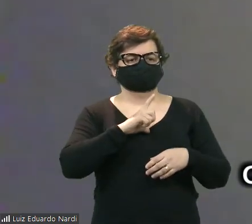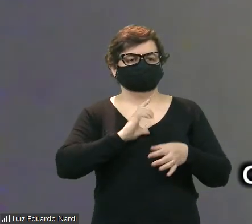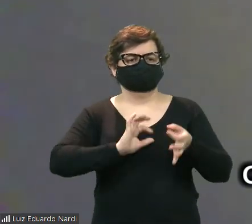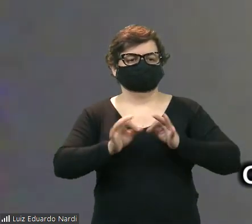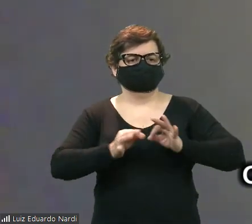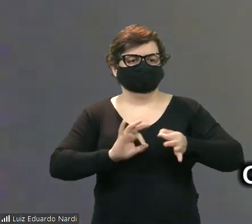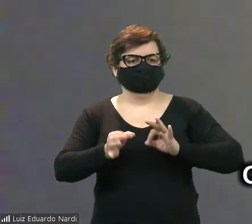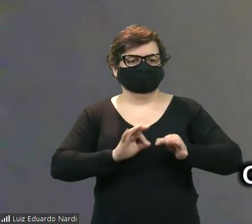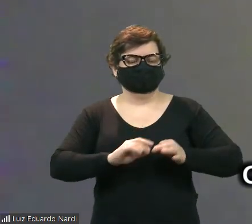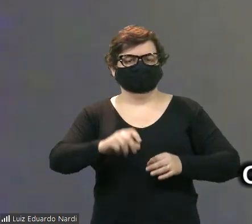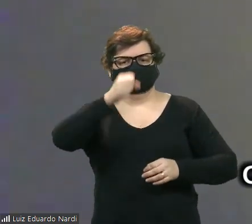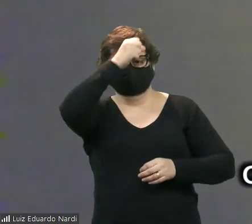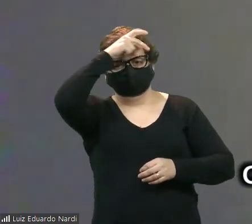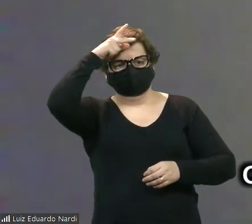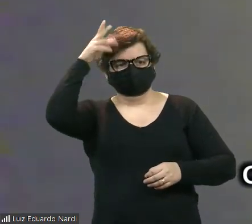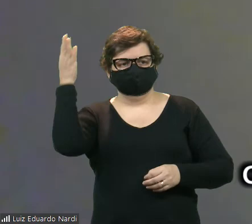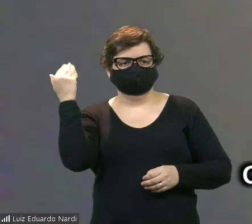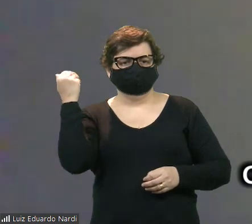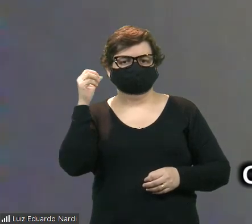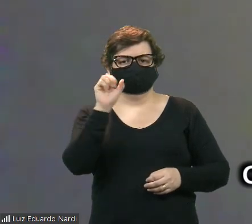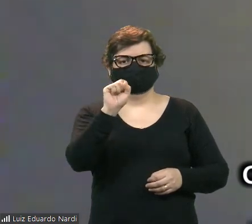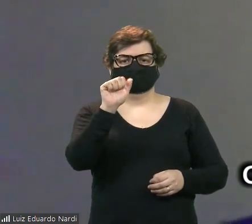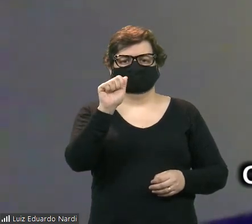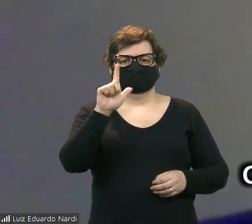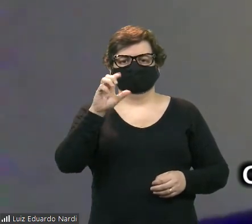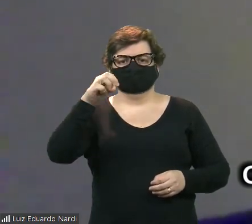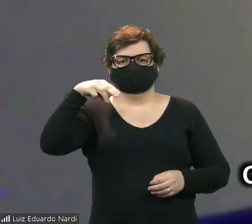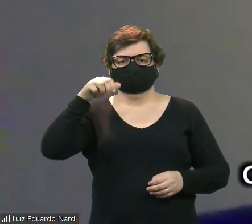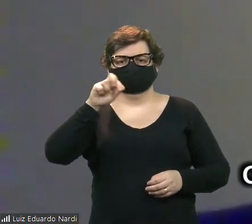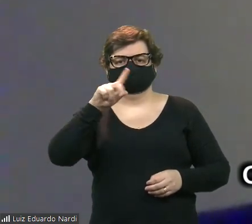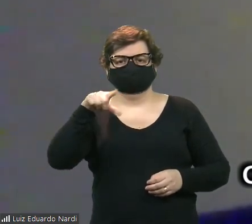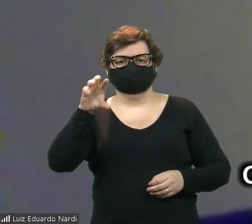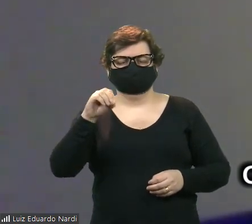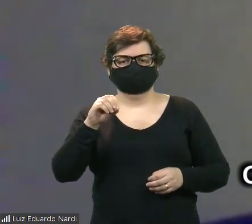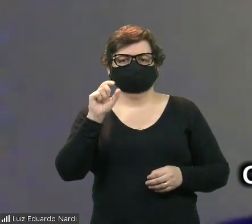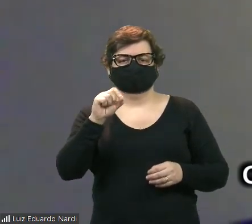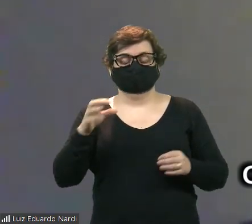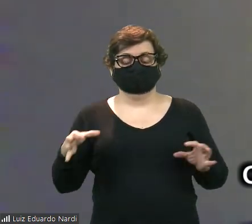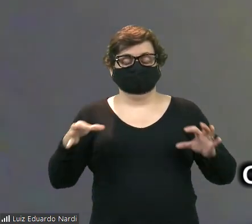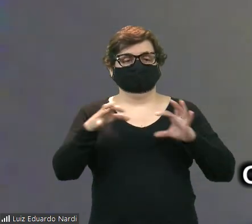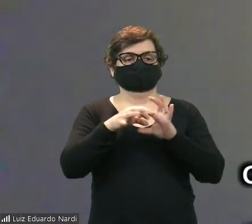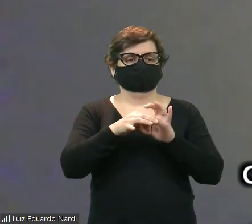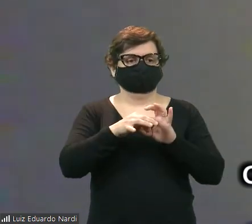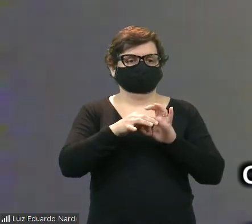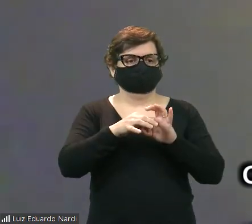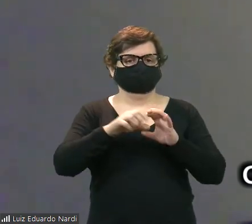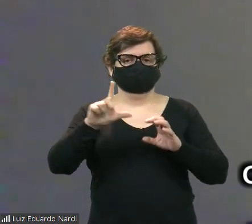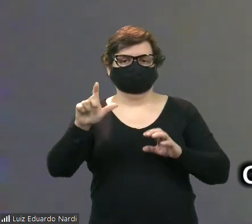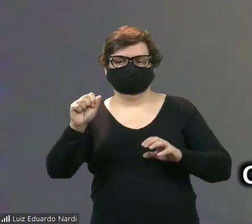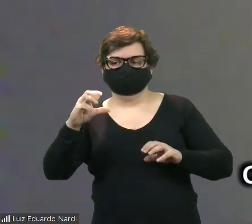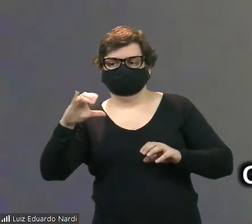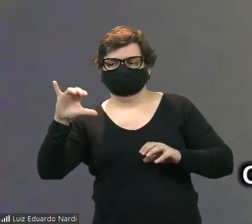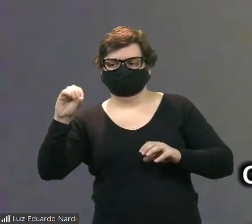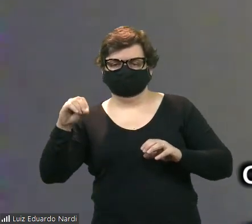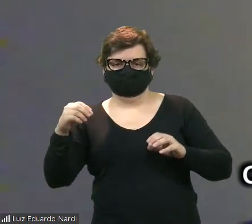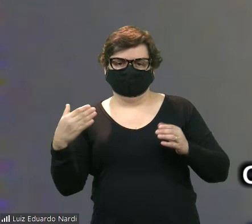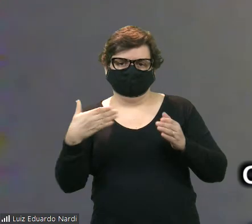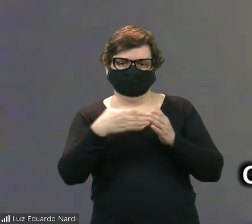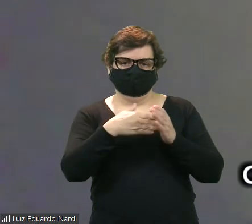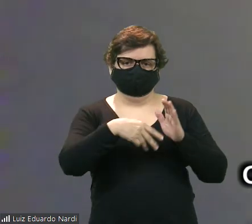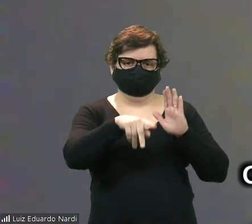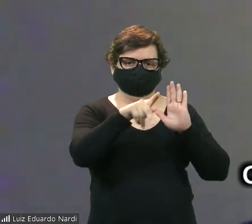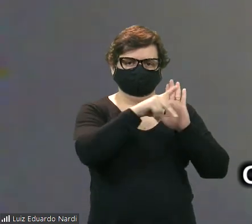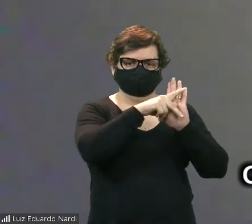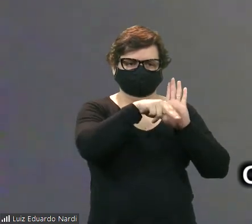Salomão, lembra-se? Que fazia uma ligação de Lácio a Nóbrega, que também não saiu do papel, mas